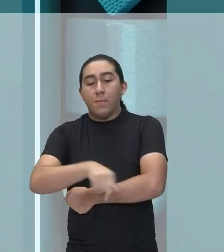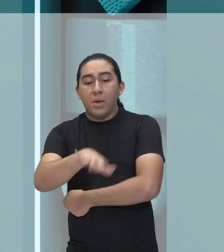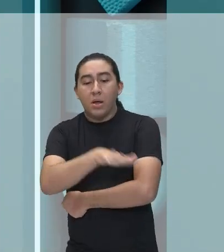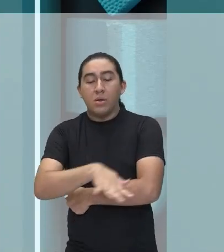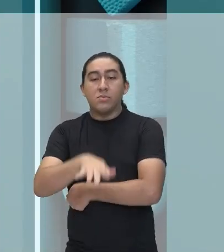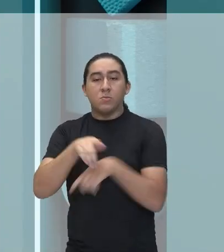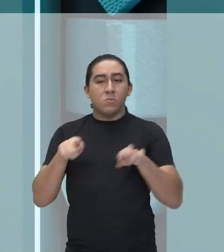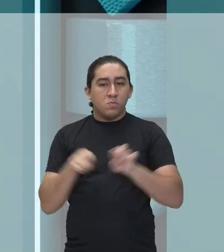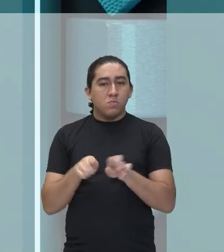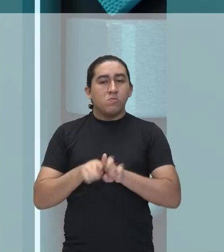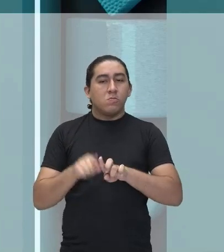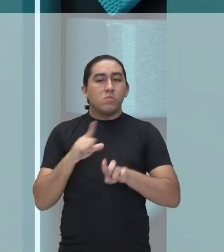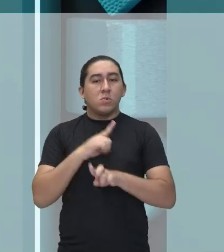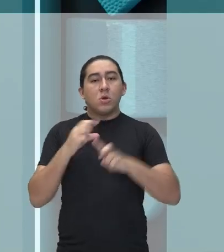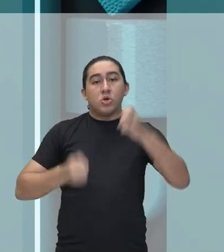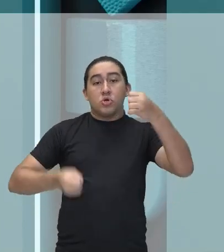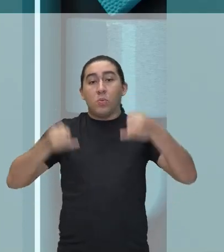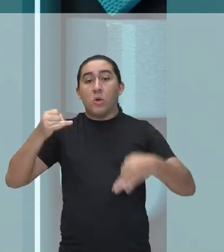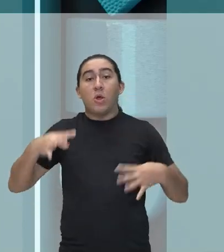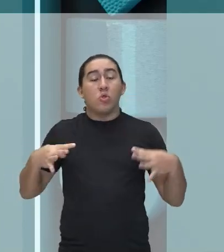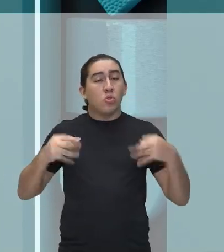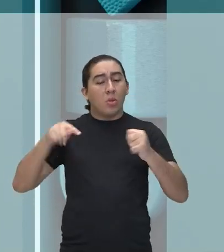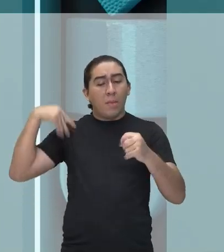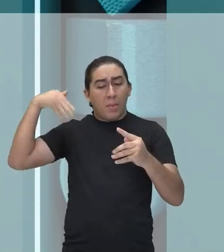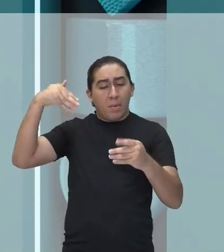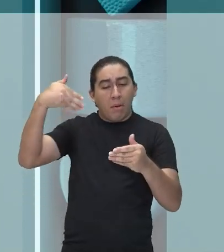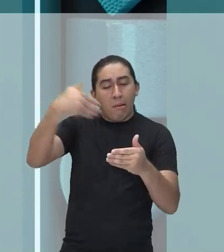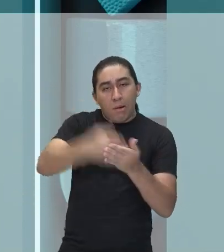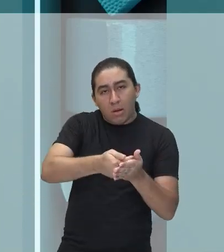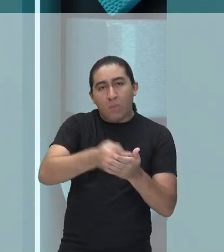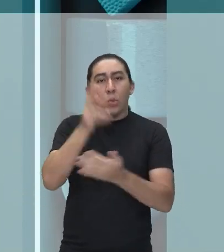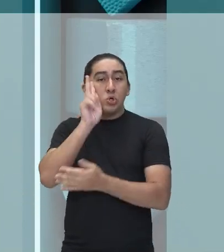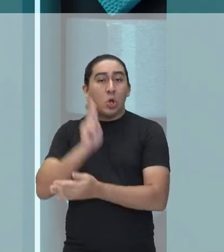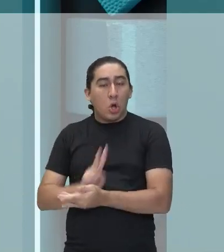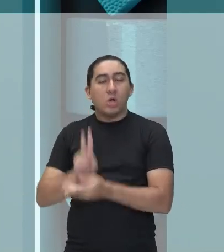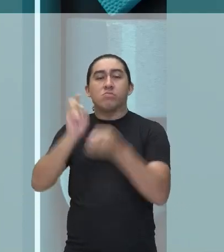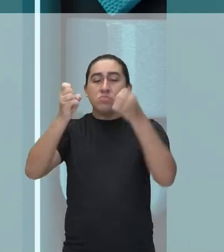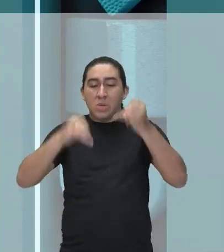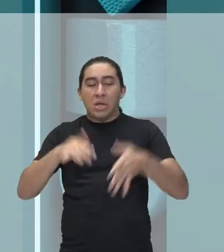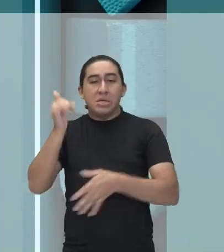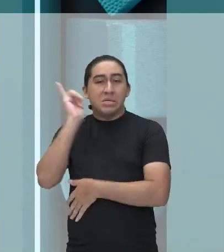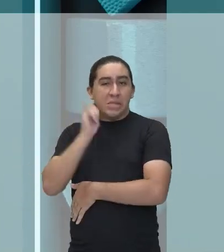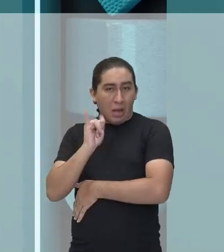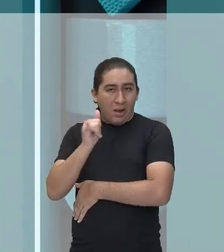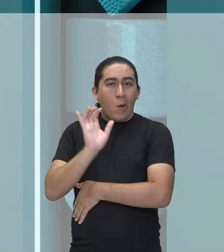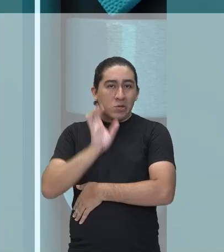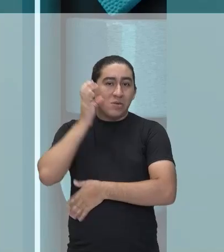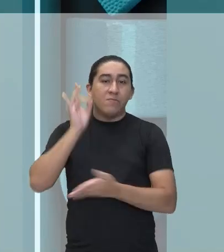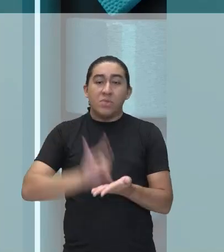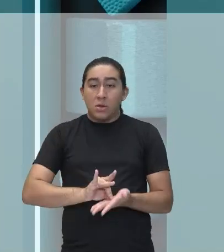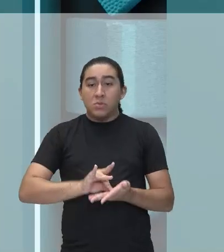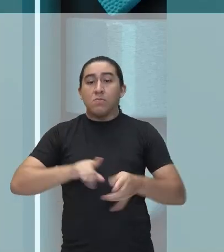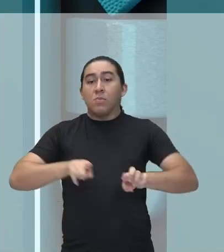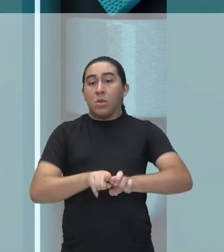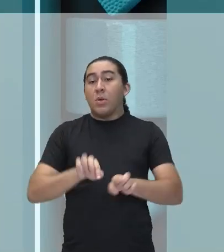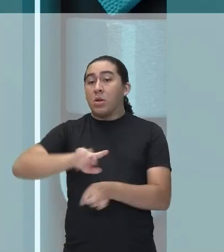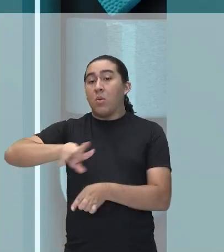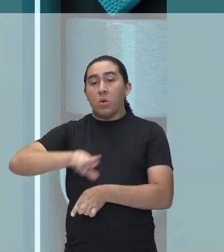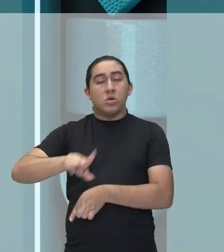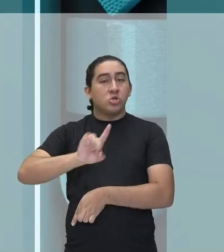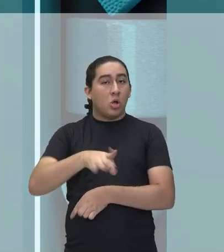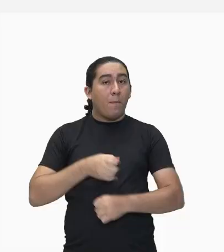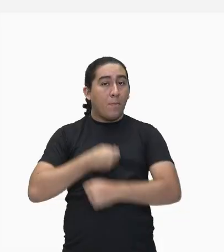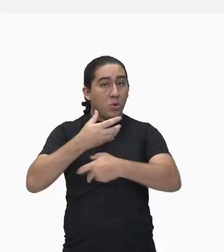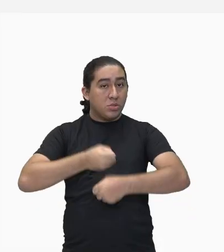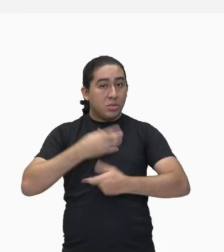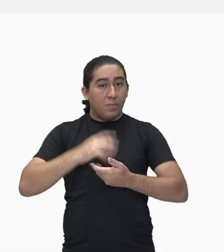vai contar toda uma trajetória, uma história, vai narrar um fato também, não só na poesia.